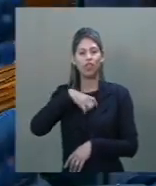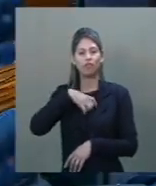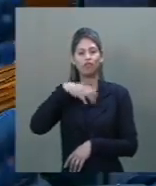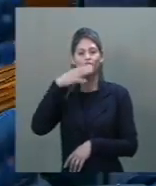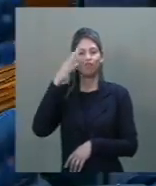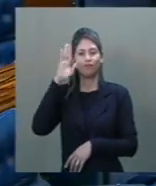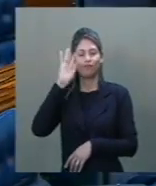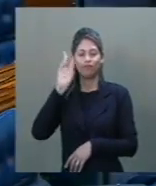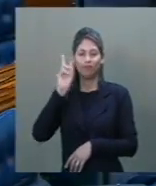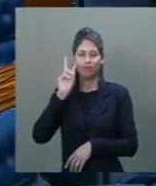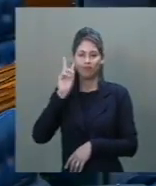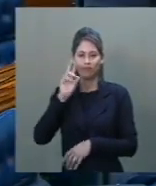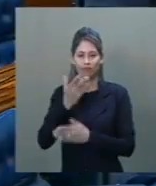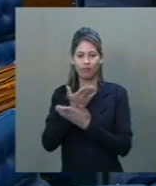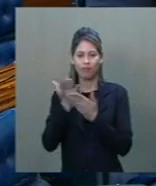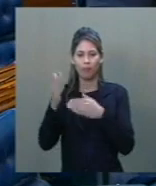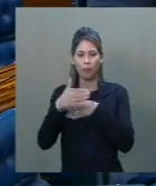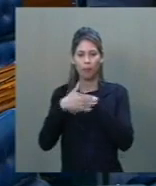obrigada.